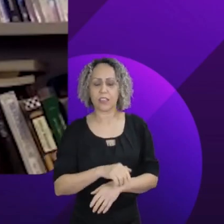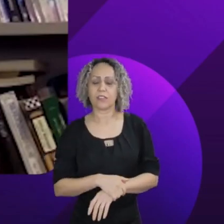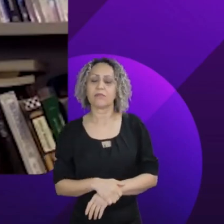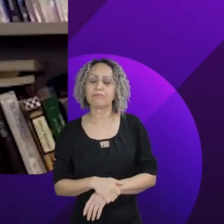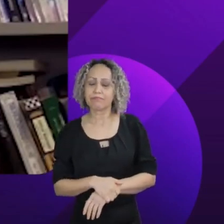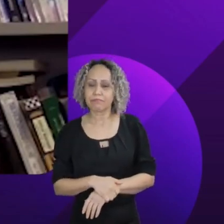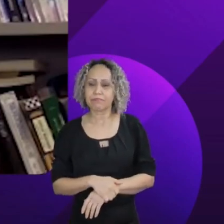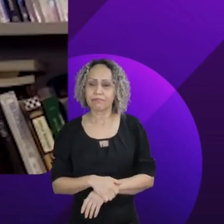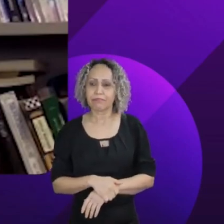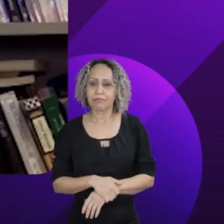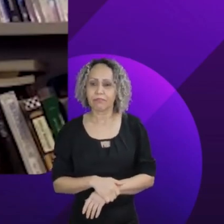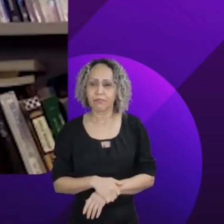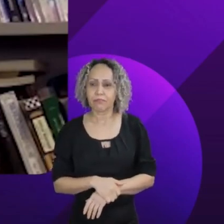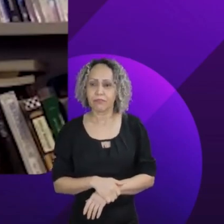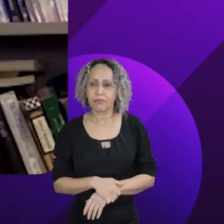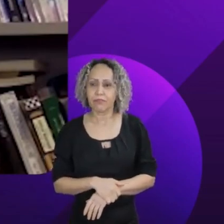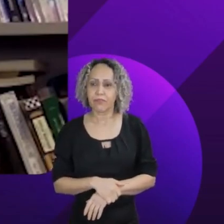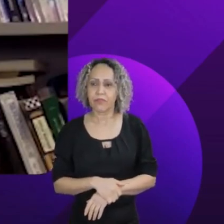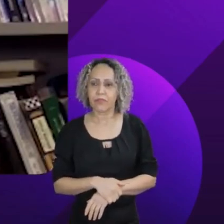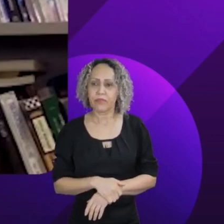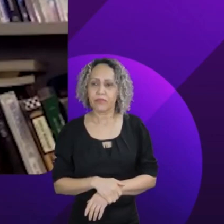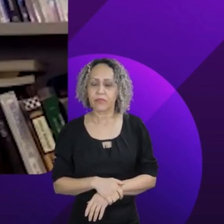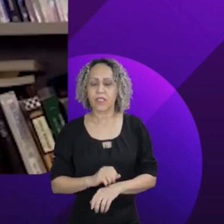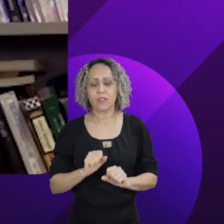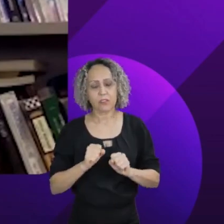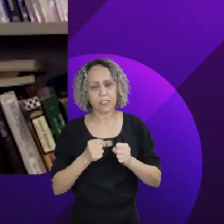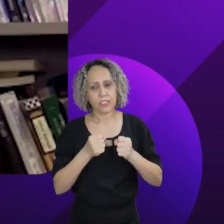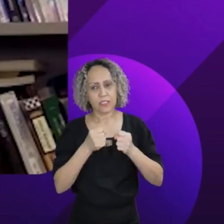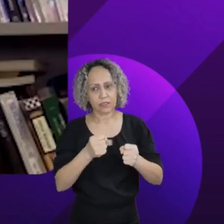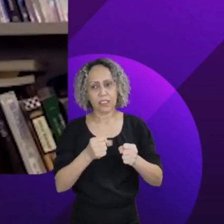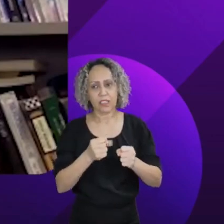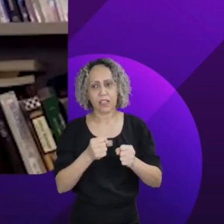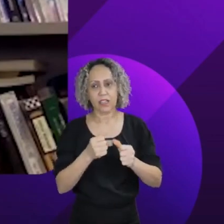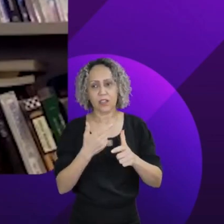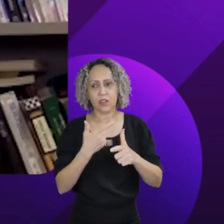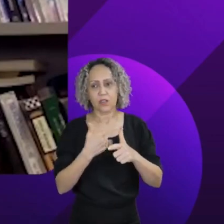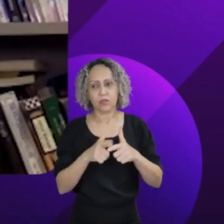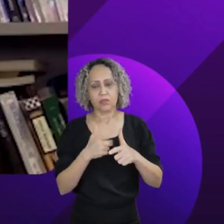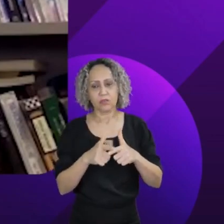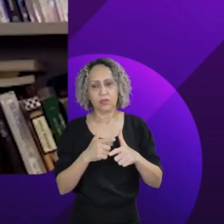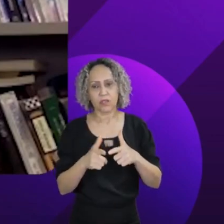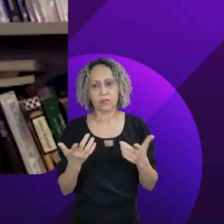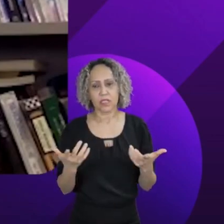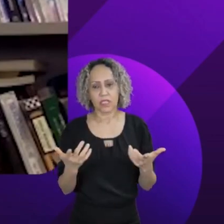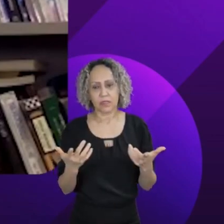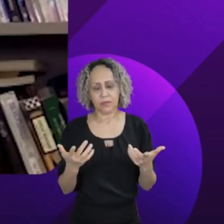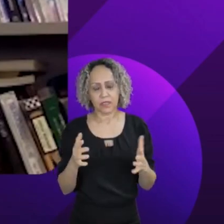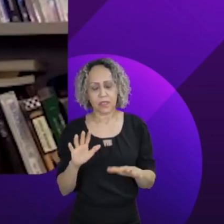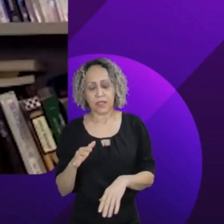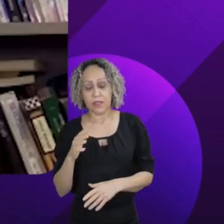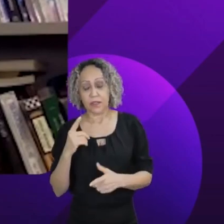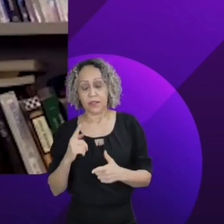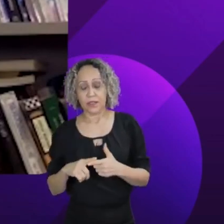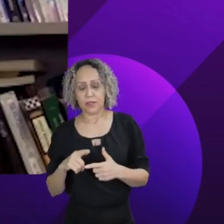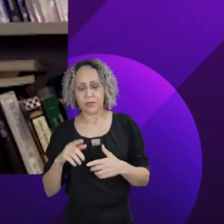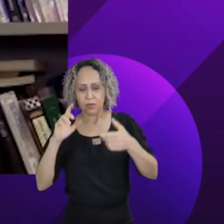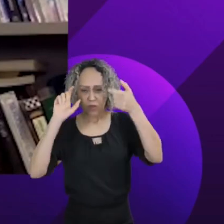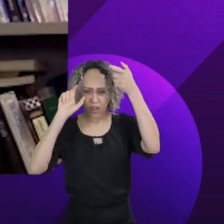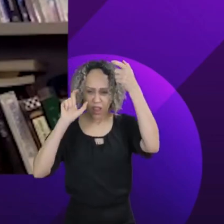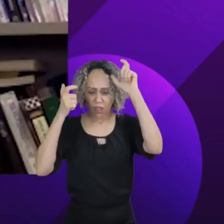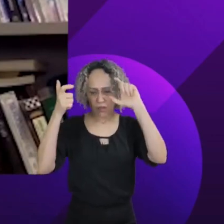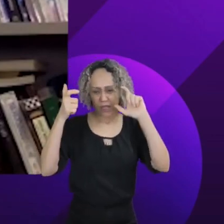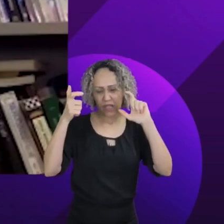fortalecer e de você enfrentar o problema do enfraquecimento, do transtorno mental